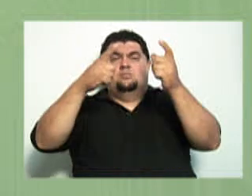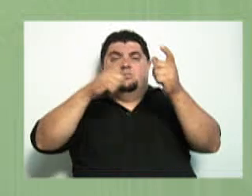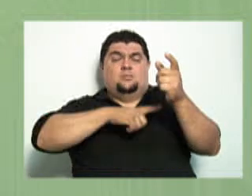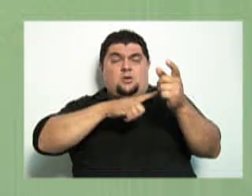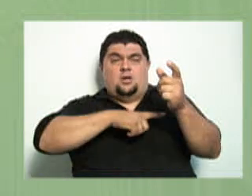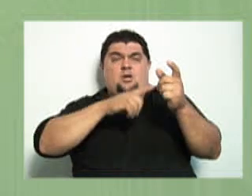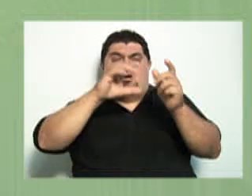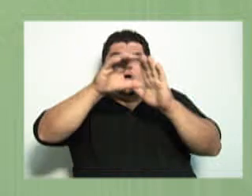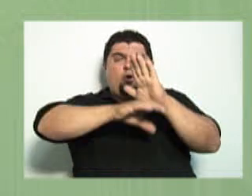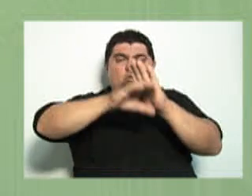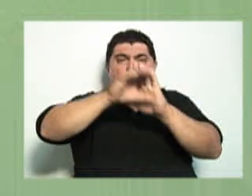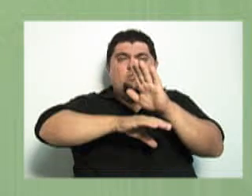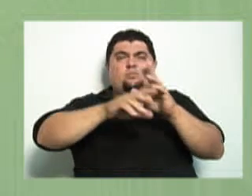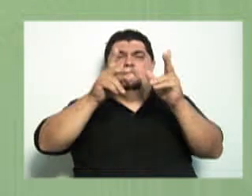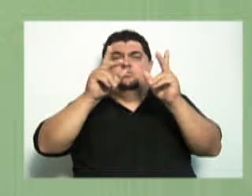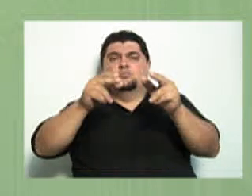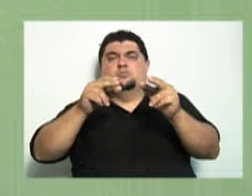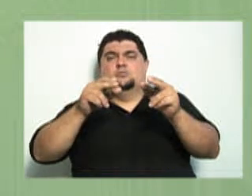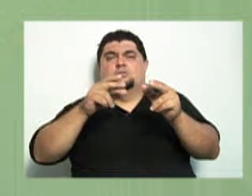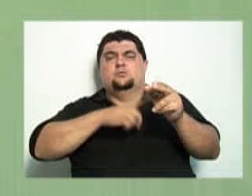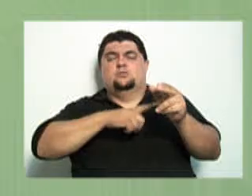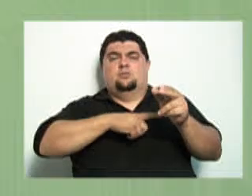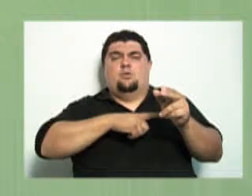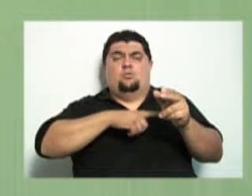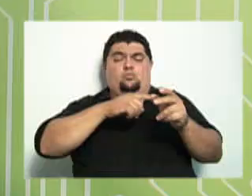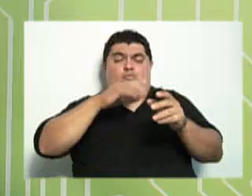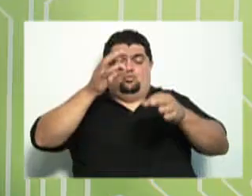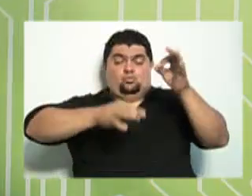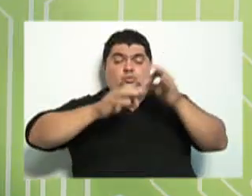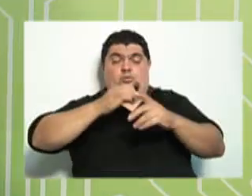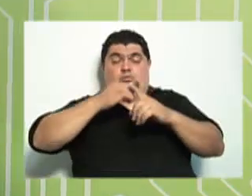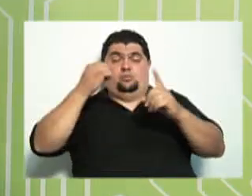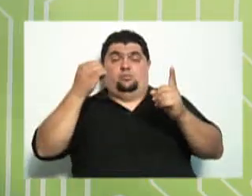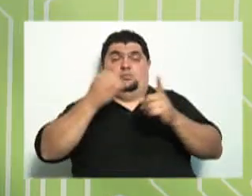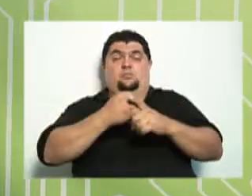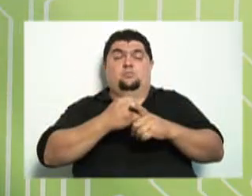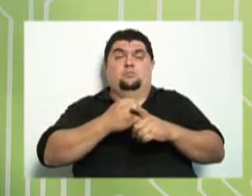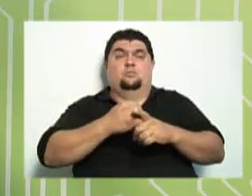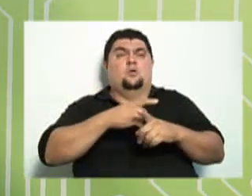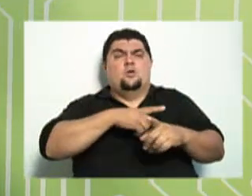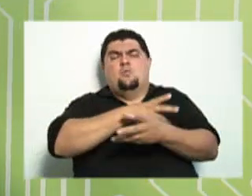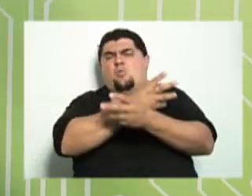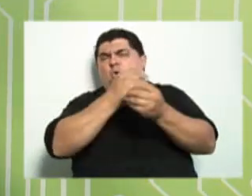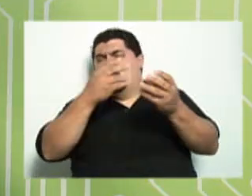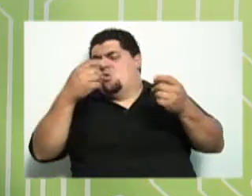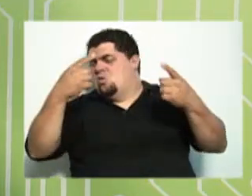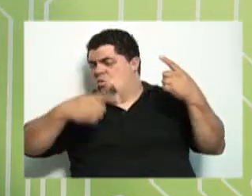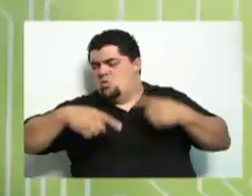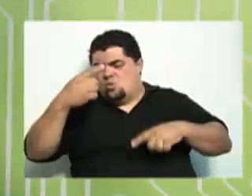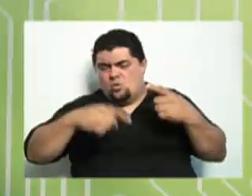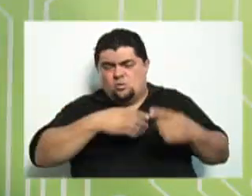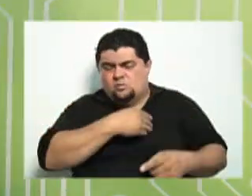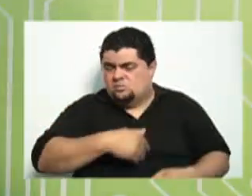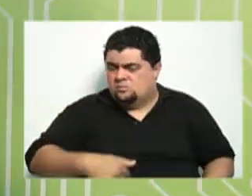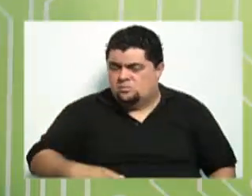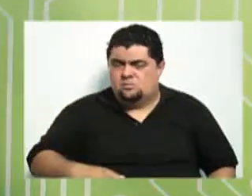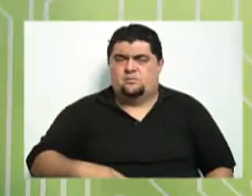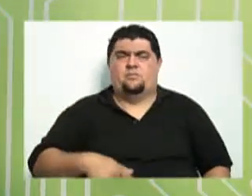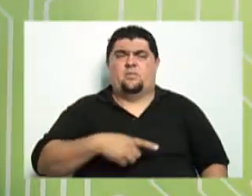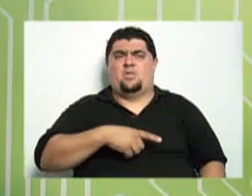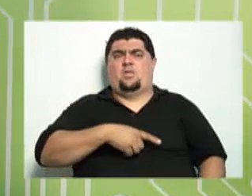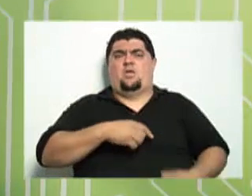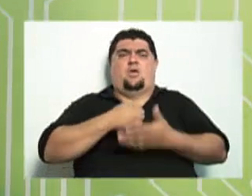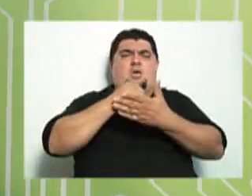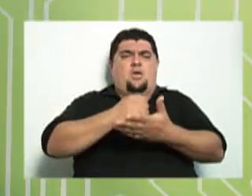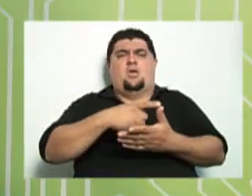conceitos. Quando a gente fala de social, a gente fala de justiça social. Existem várias políticas públicas para a promoção de justiça social. Elas vão desde